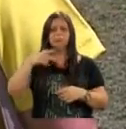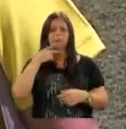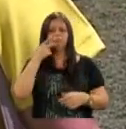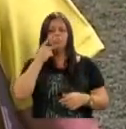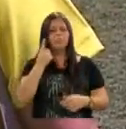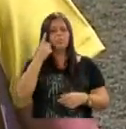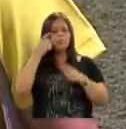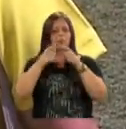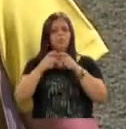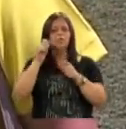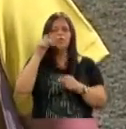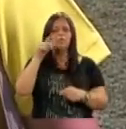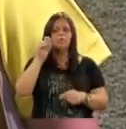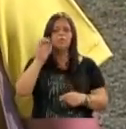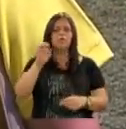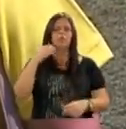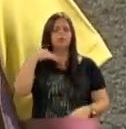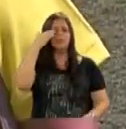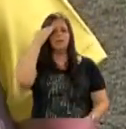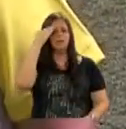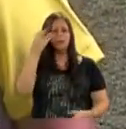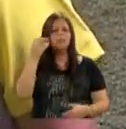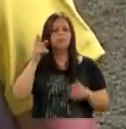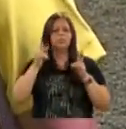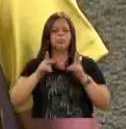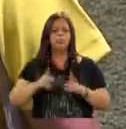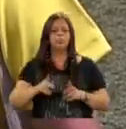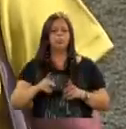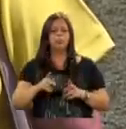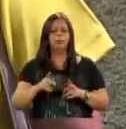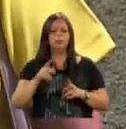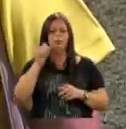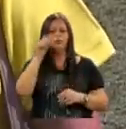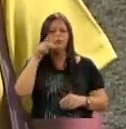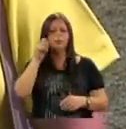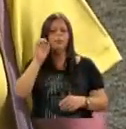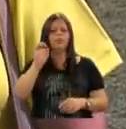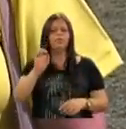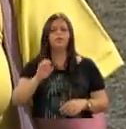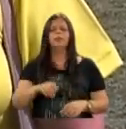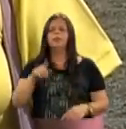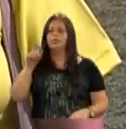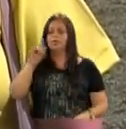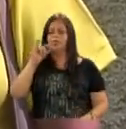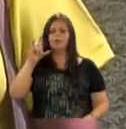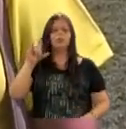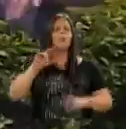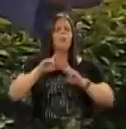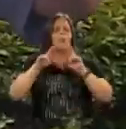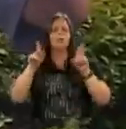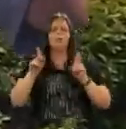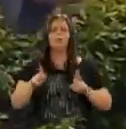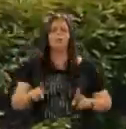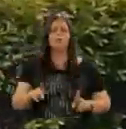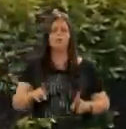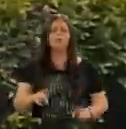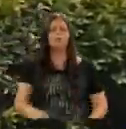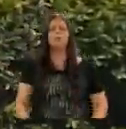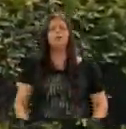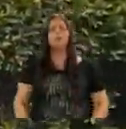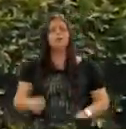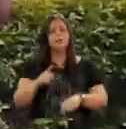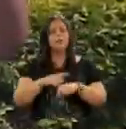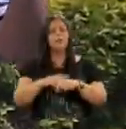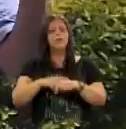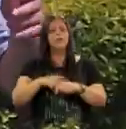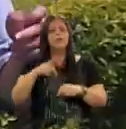painel olhanense muito pessoal da paz sabe porque o gil é outra pessoa depois fica lá na hora do código